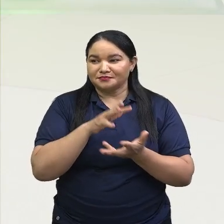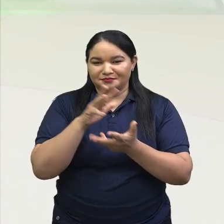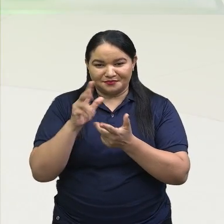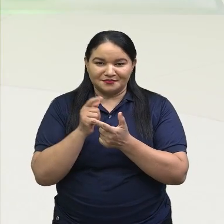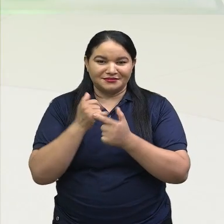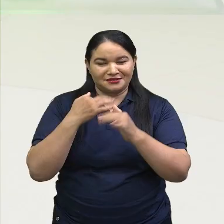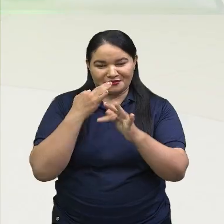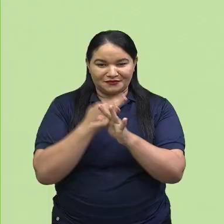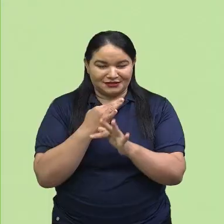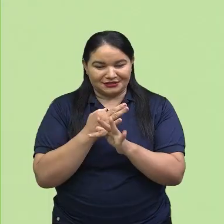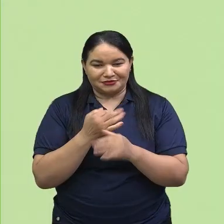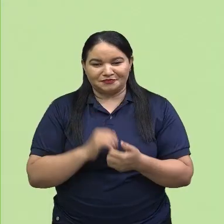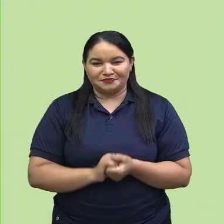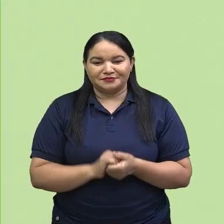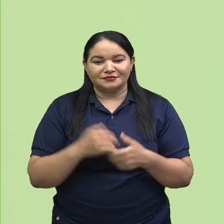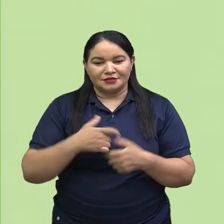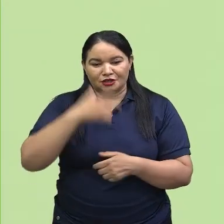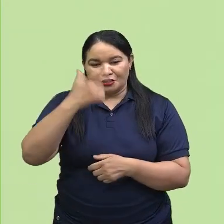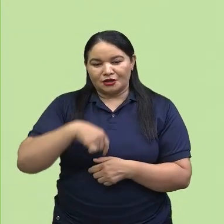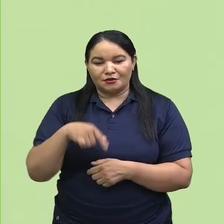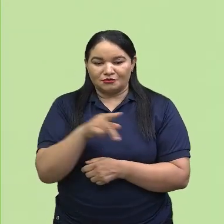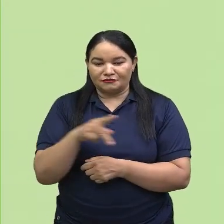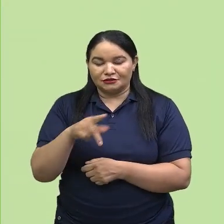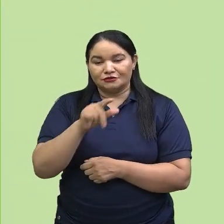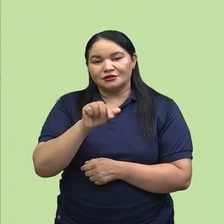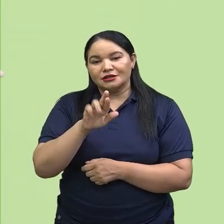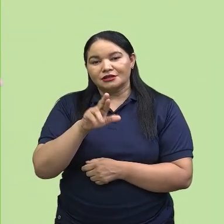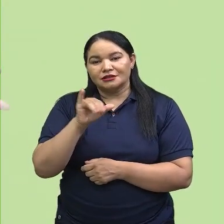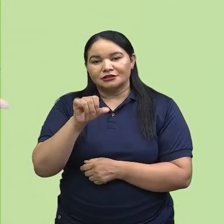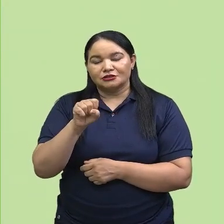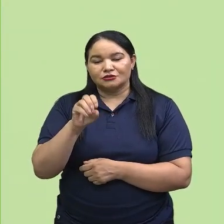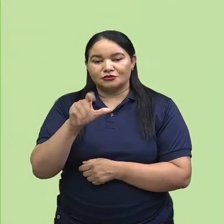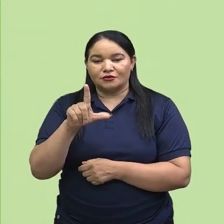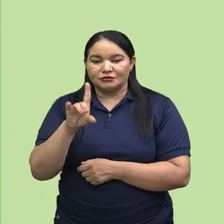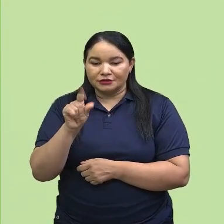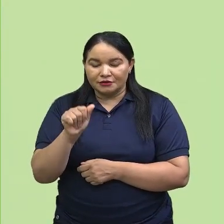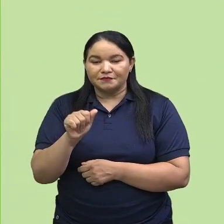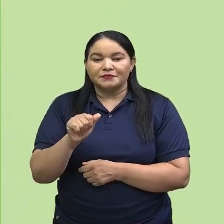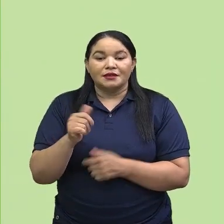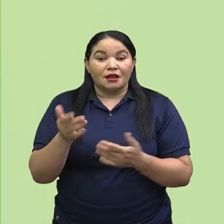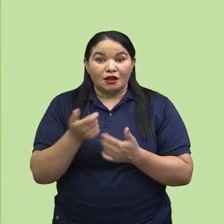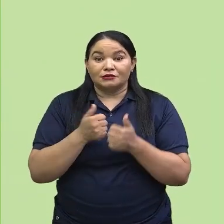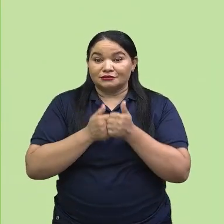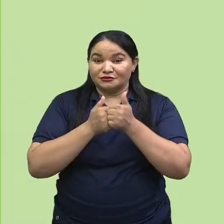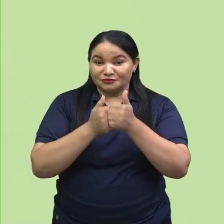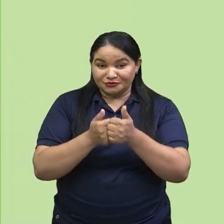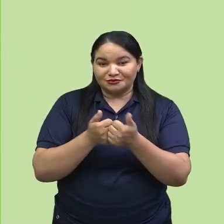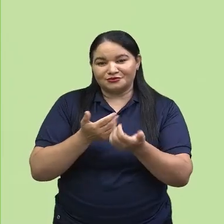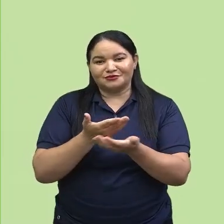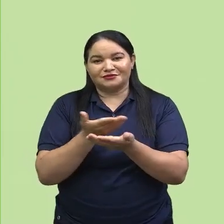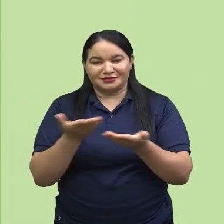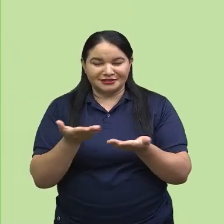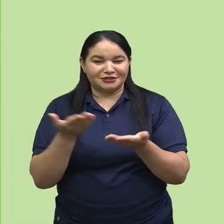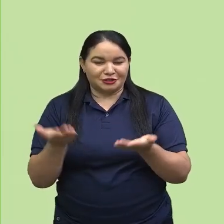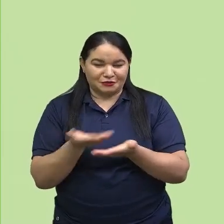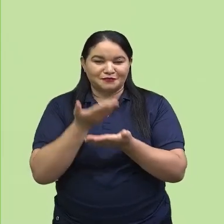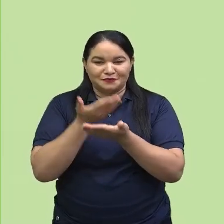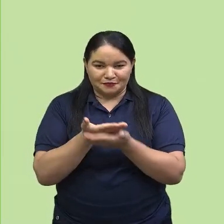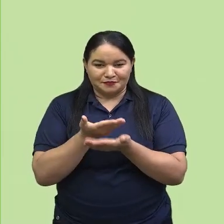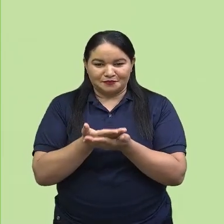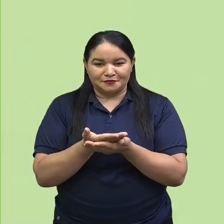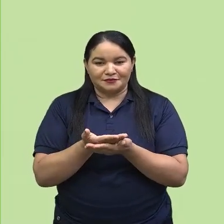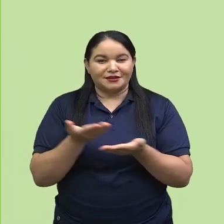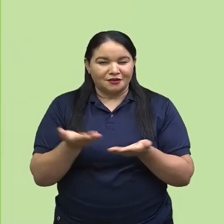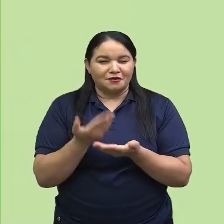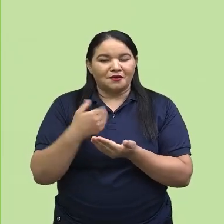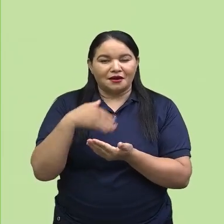da física. Eu sou a professora Risolda Farias, que estarei com vocês nesta aula. E